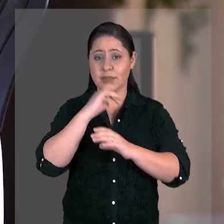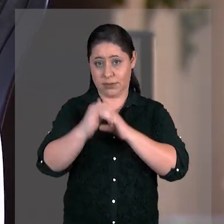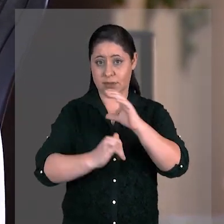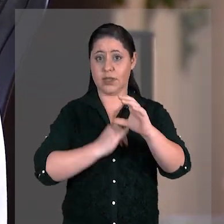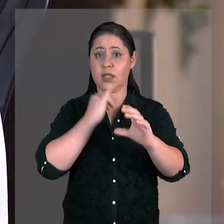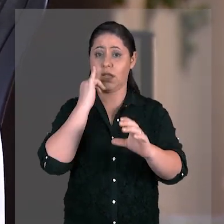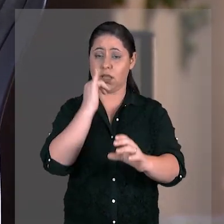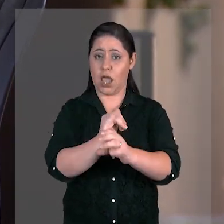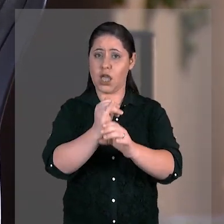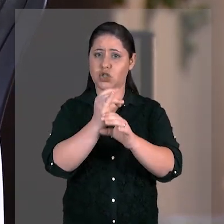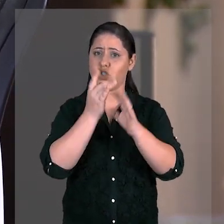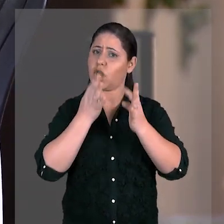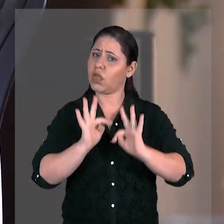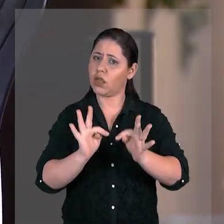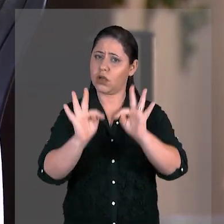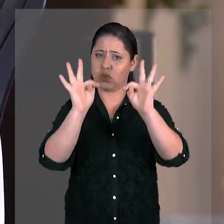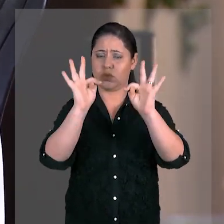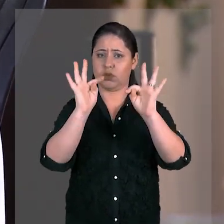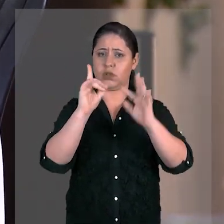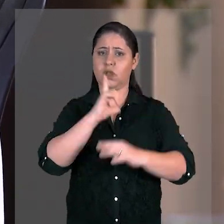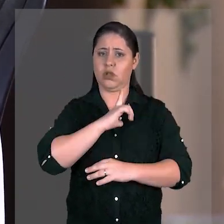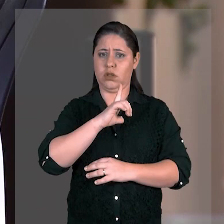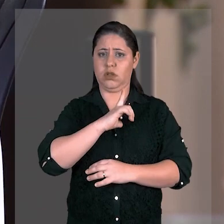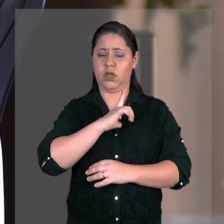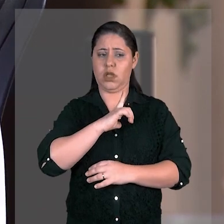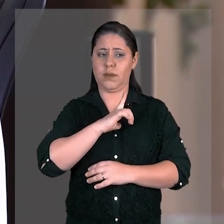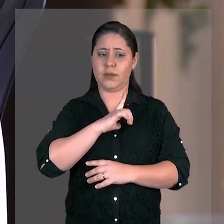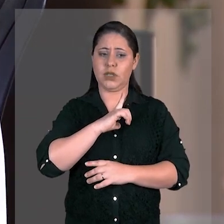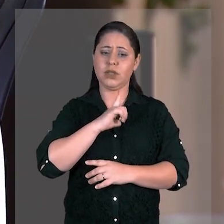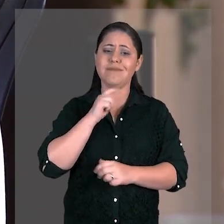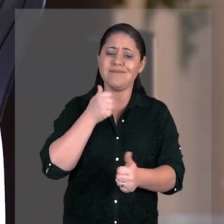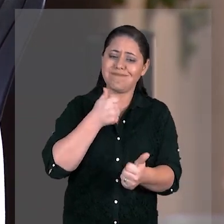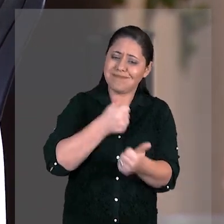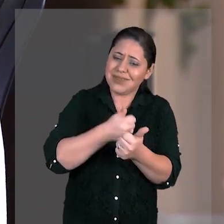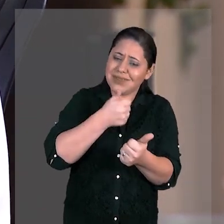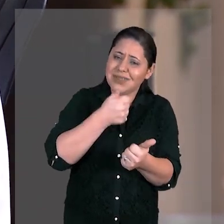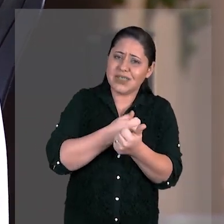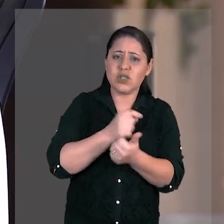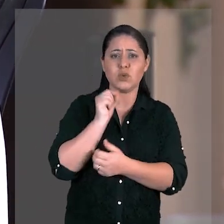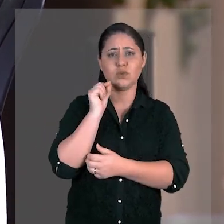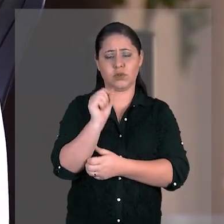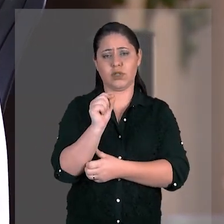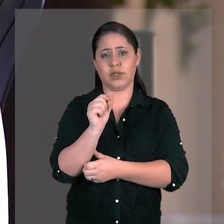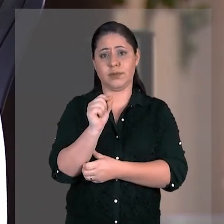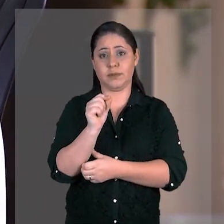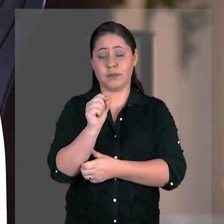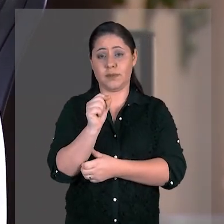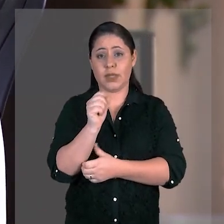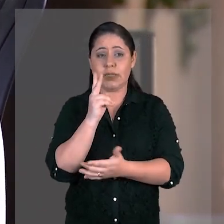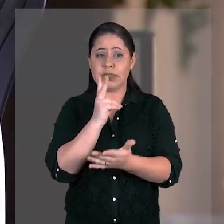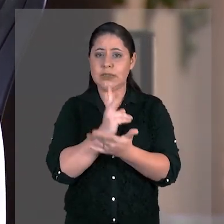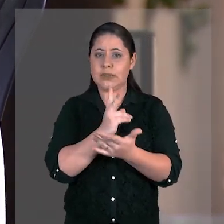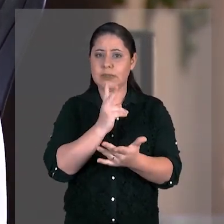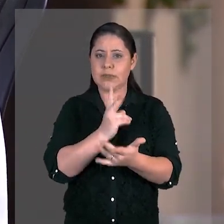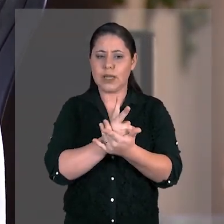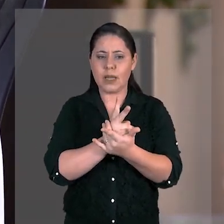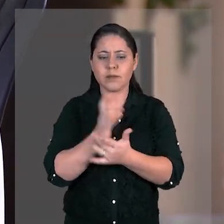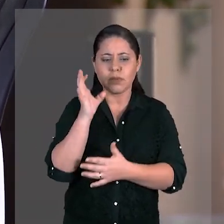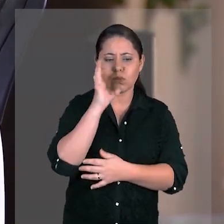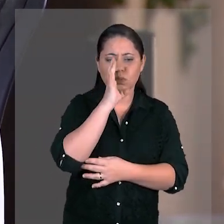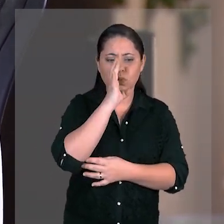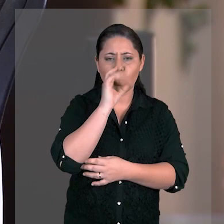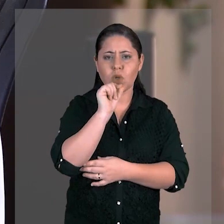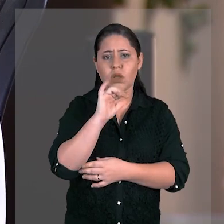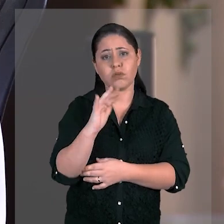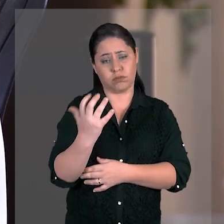internet, acesso à tecnologia, então a gente tenta estar ali, né, acompanhando